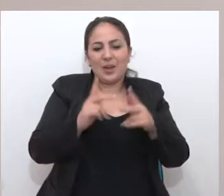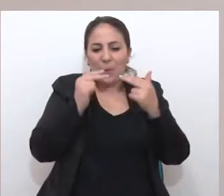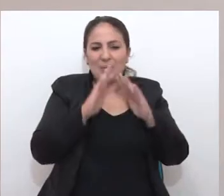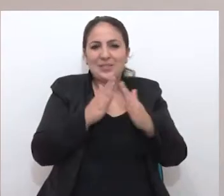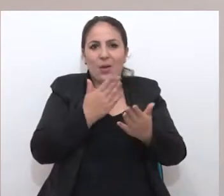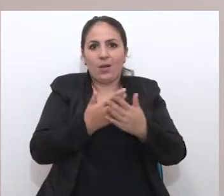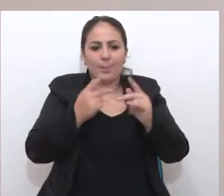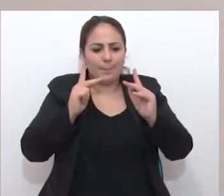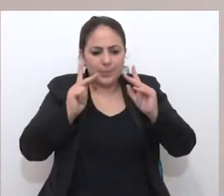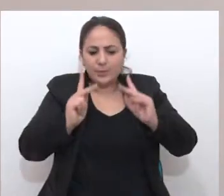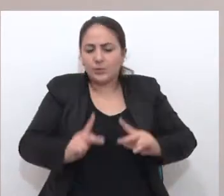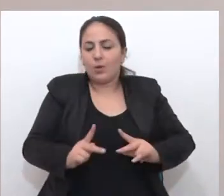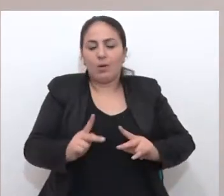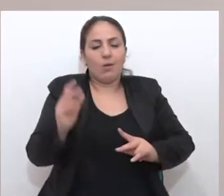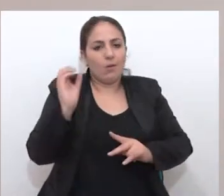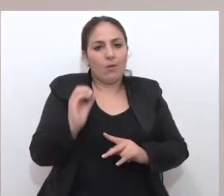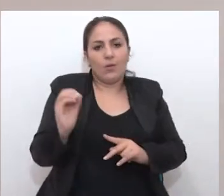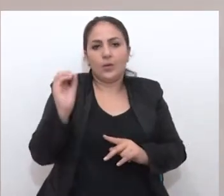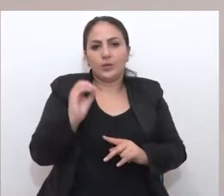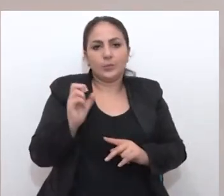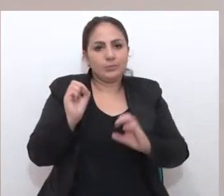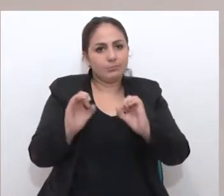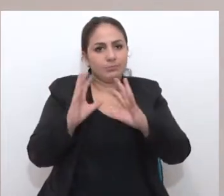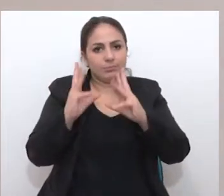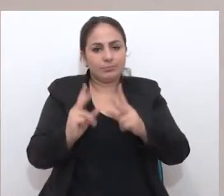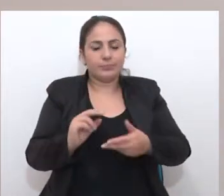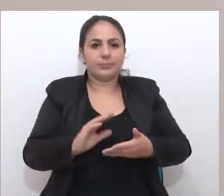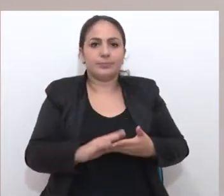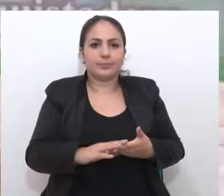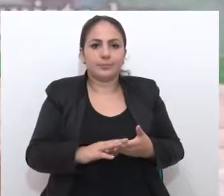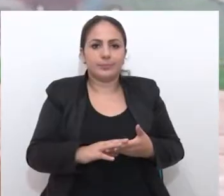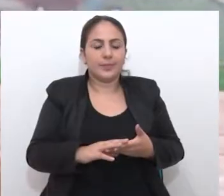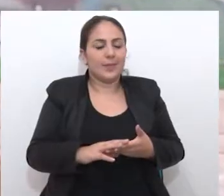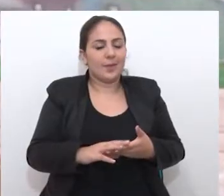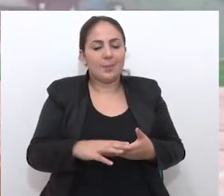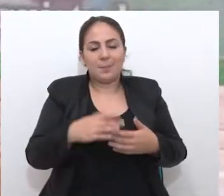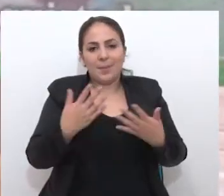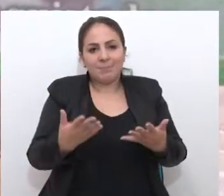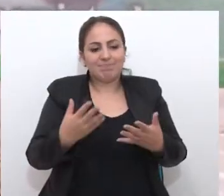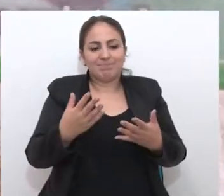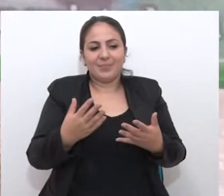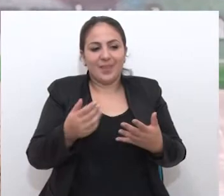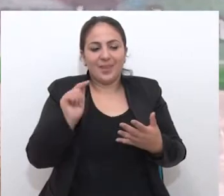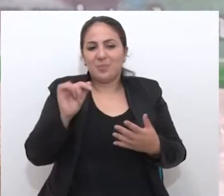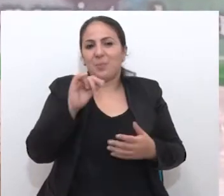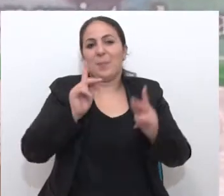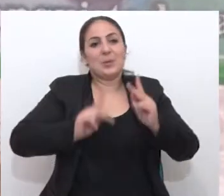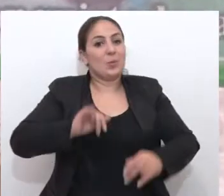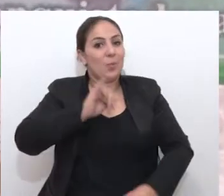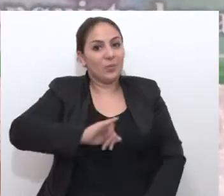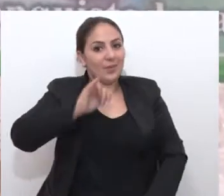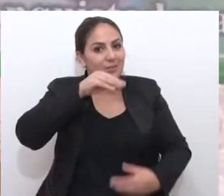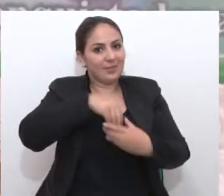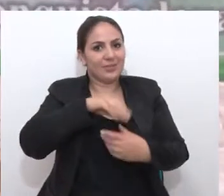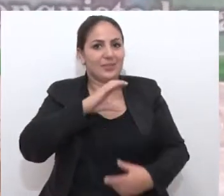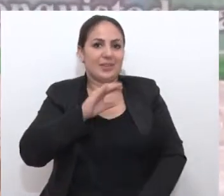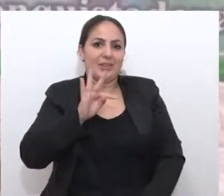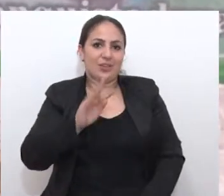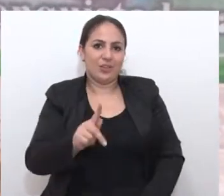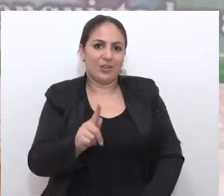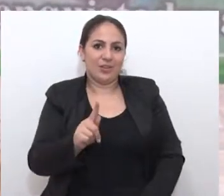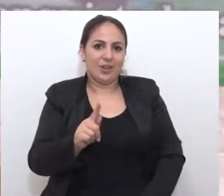escola de pessoa e de laçador e de tradicionalismo, o Bigode, né? Ele é tudo dentro do CTG.